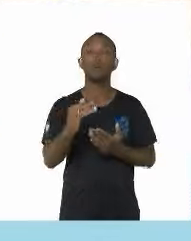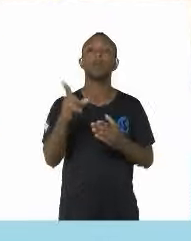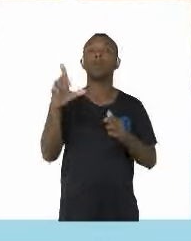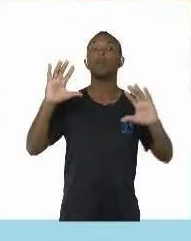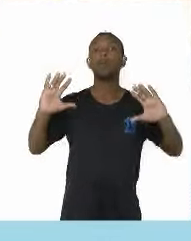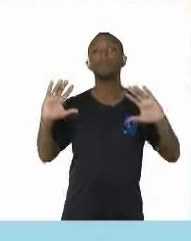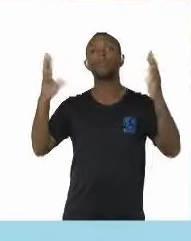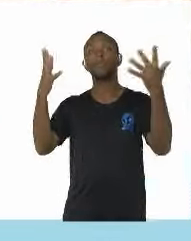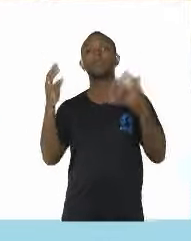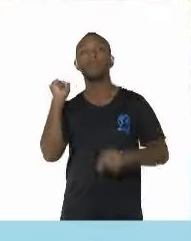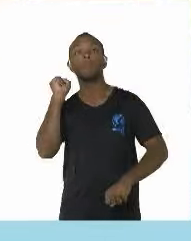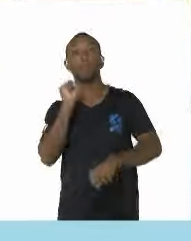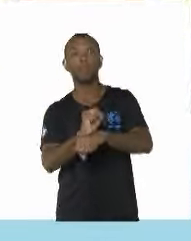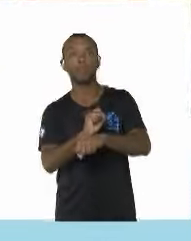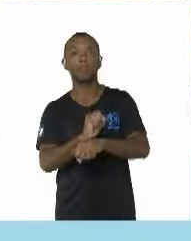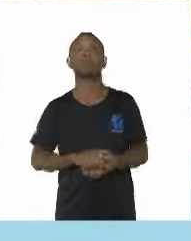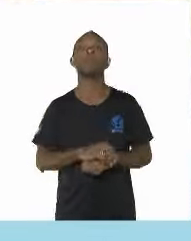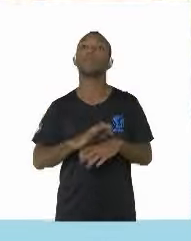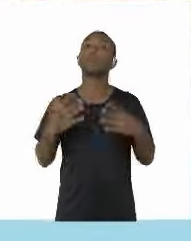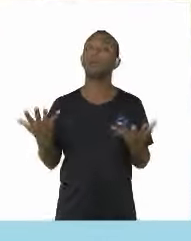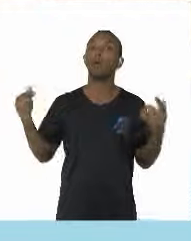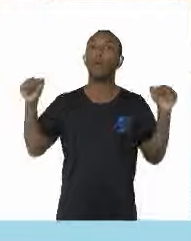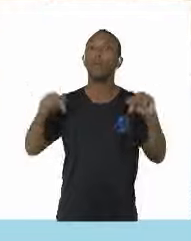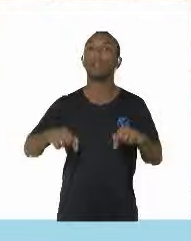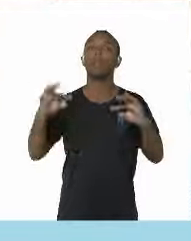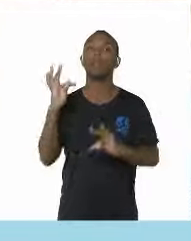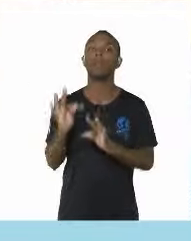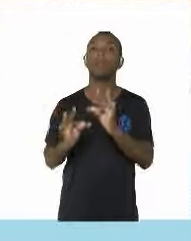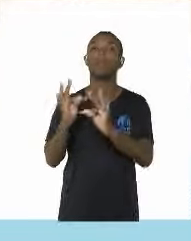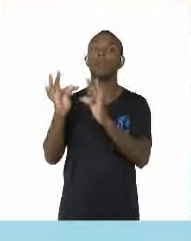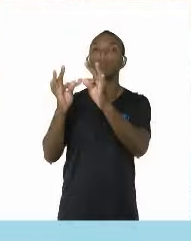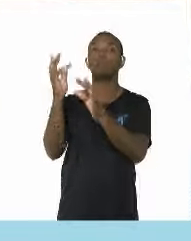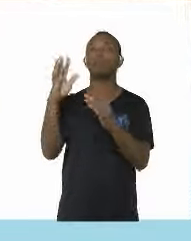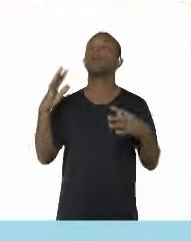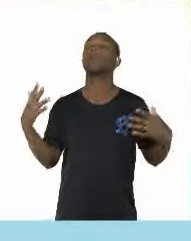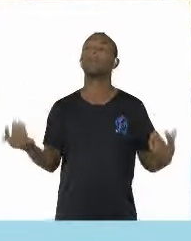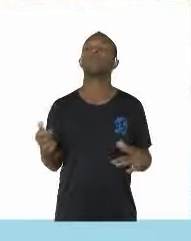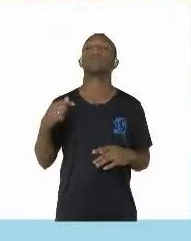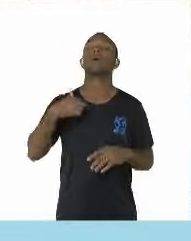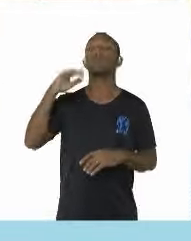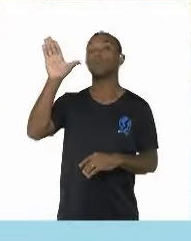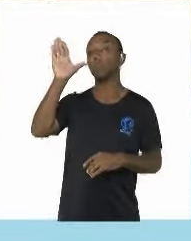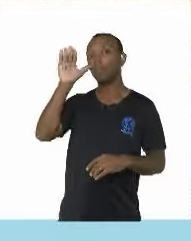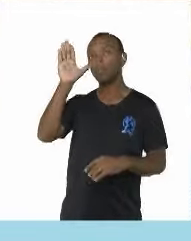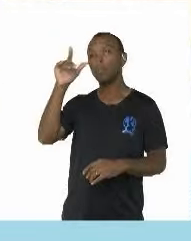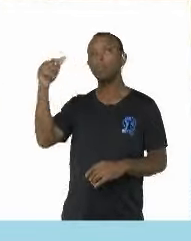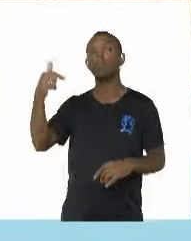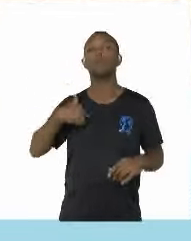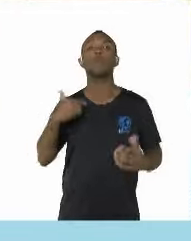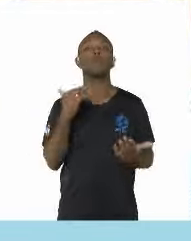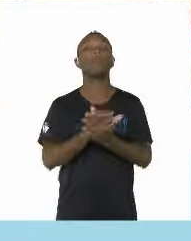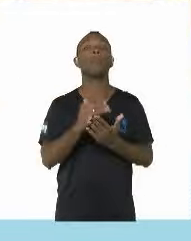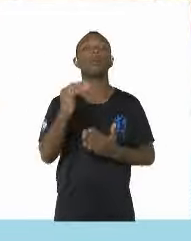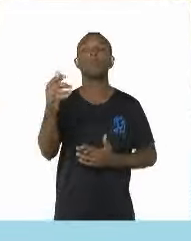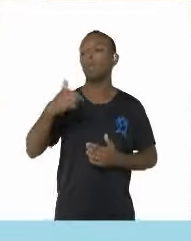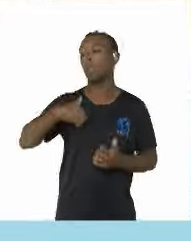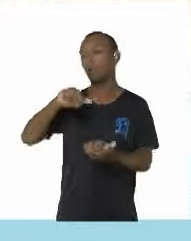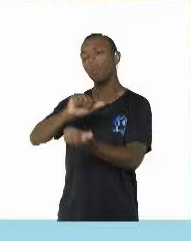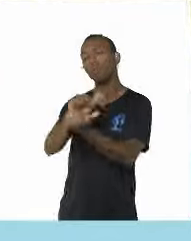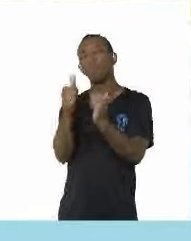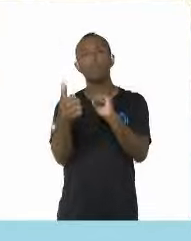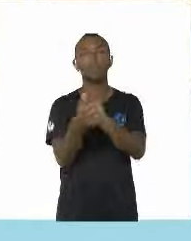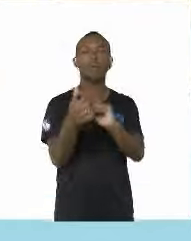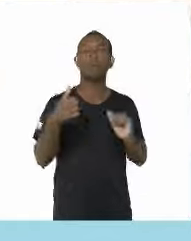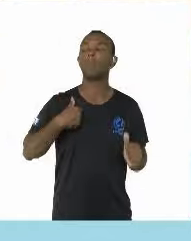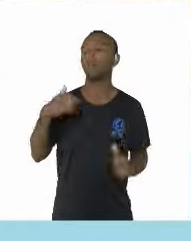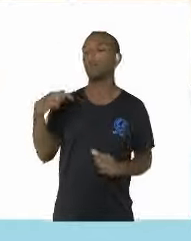pararam, né? E como a gente está aqui falando de tecnologia, eu acho que é super interessante falar de como é que eu mudei, né? Da minha